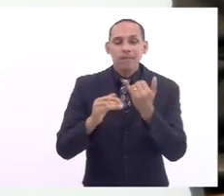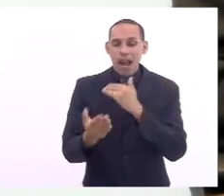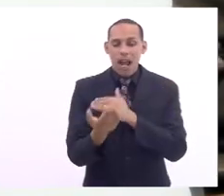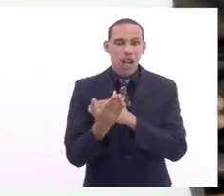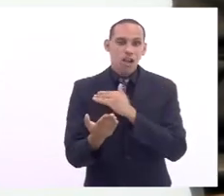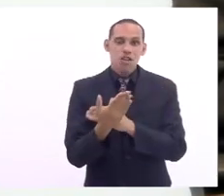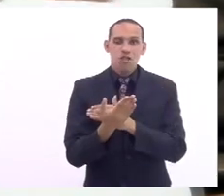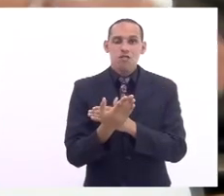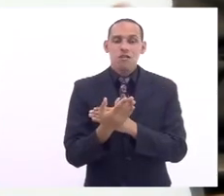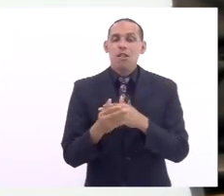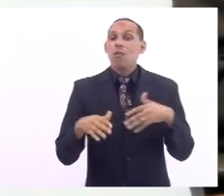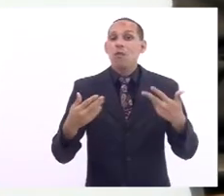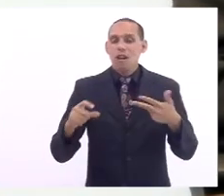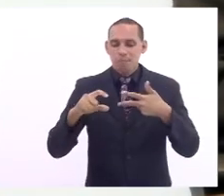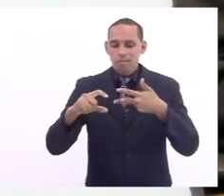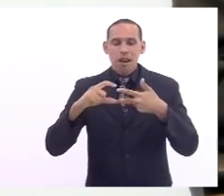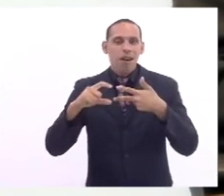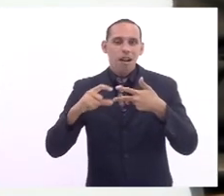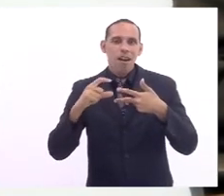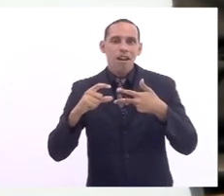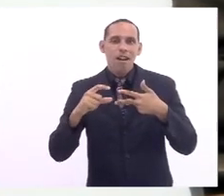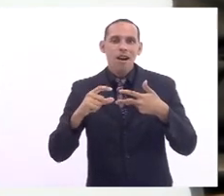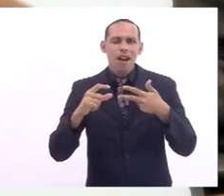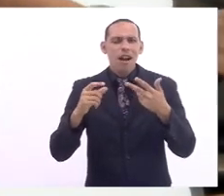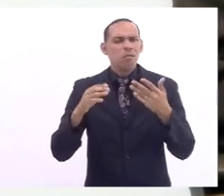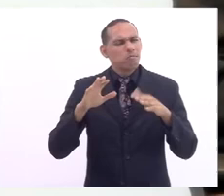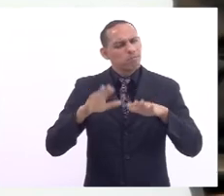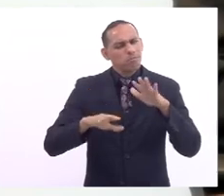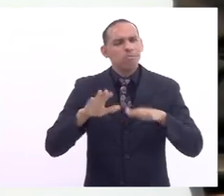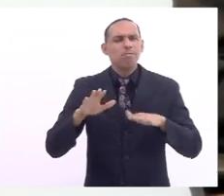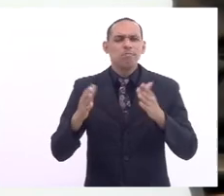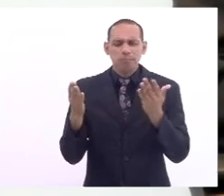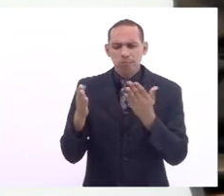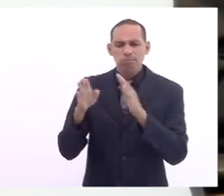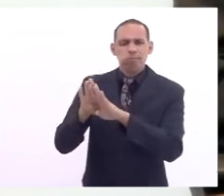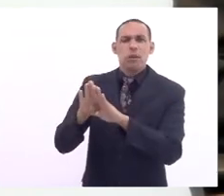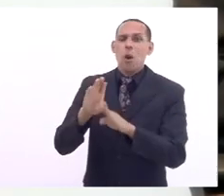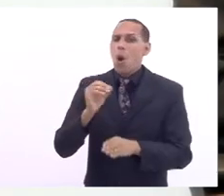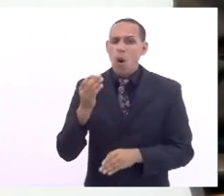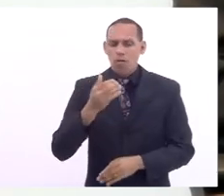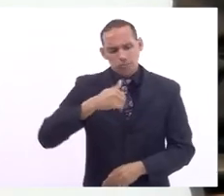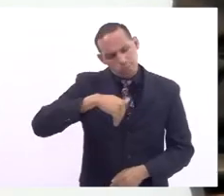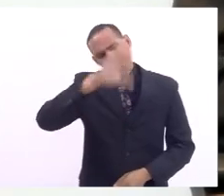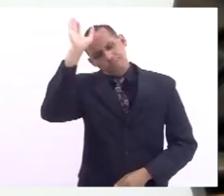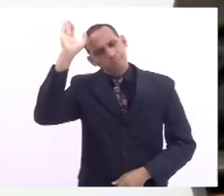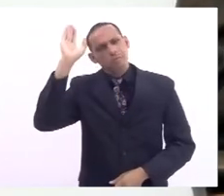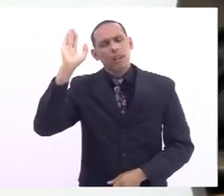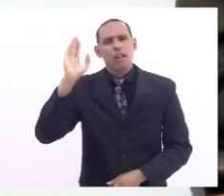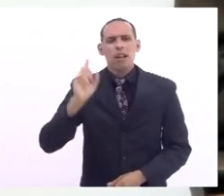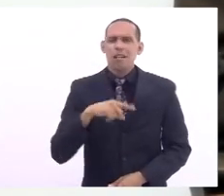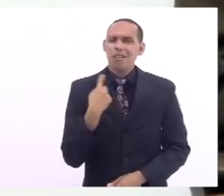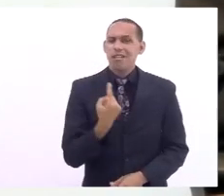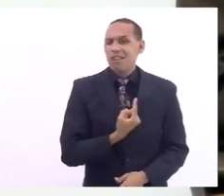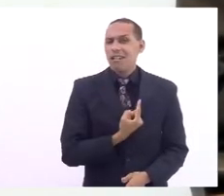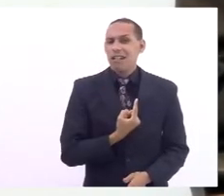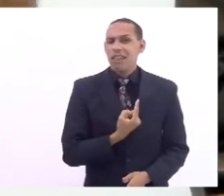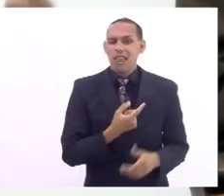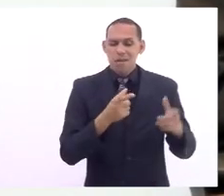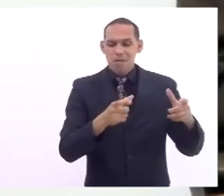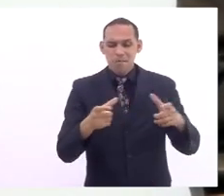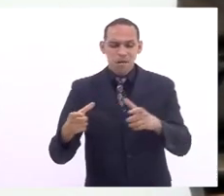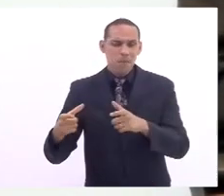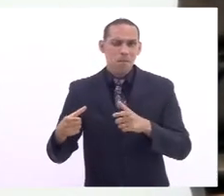no momento onde o Executivo entrevista de Porta Fechada muita vez está expulsando a gente dos espaços de que a gente